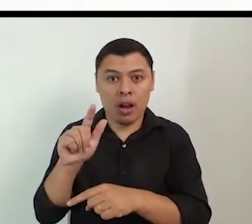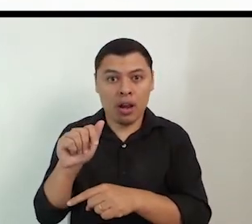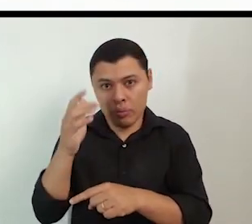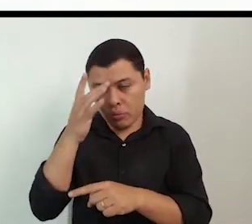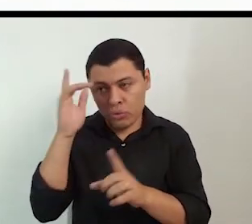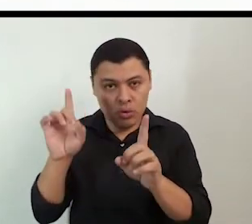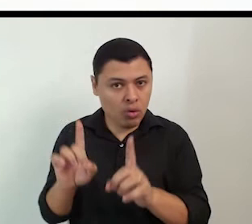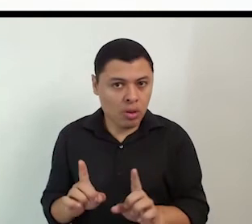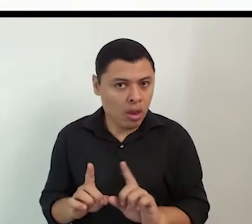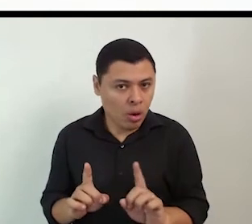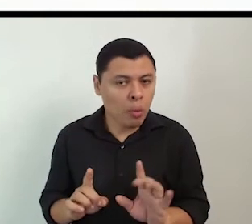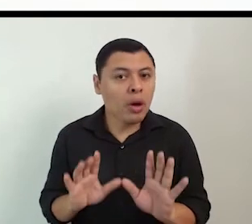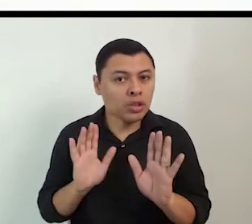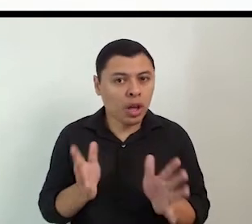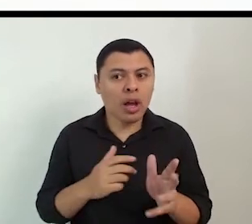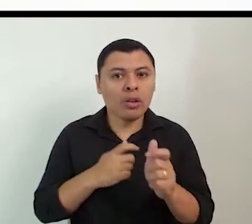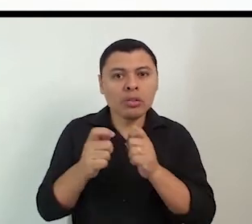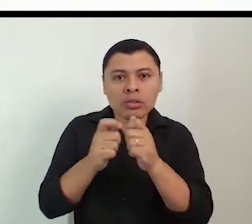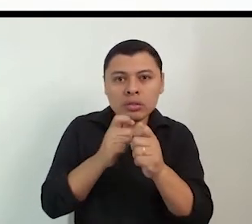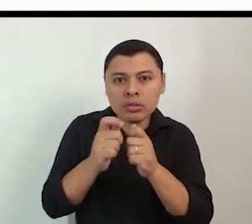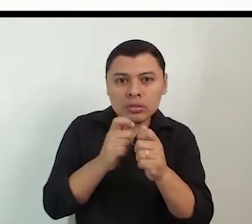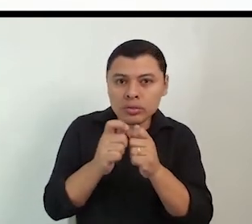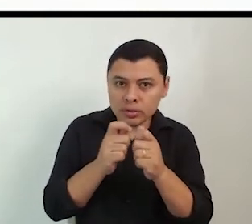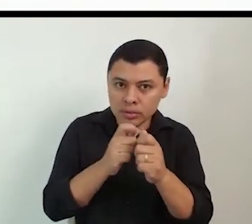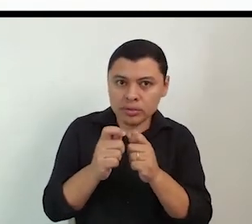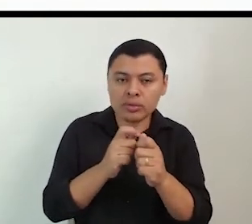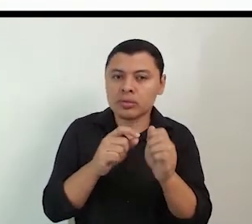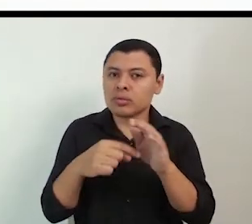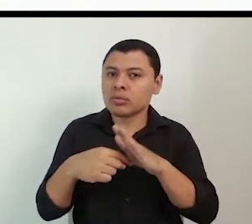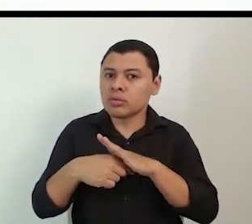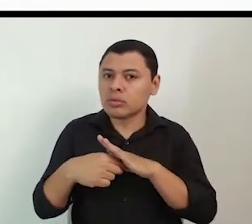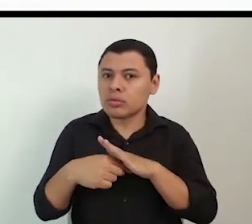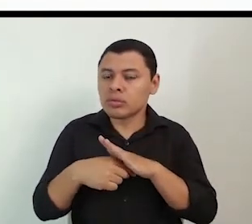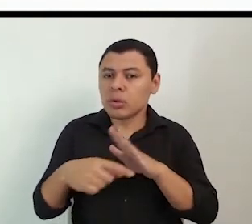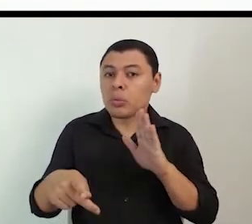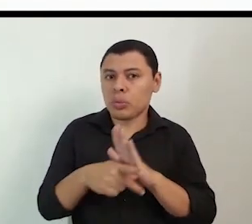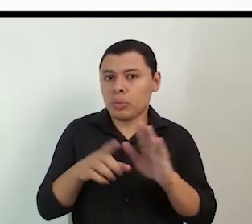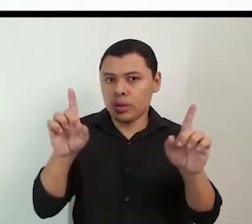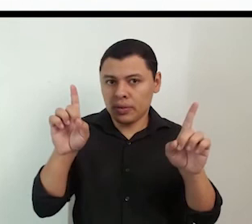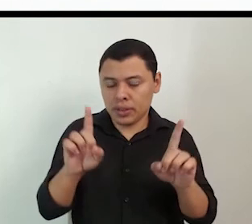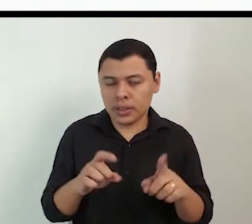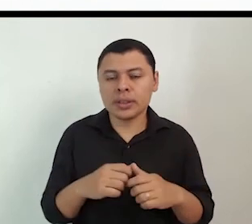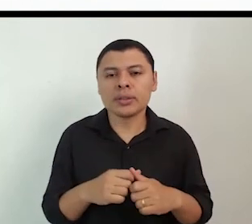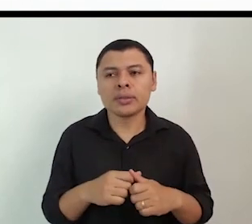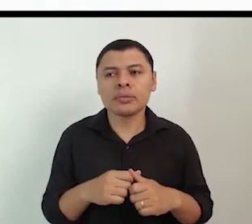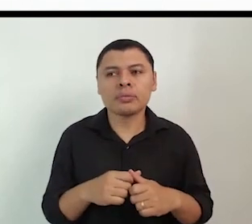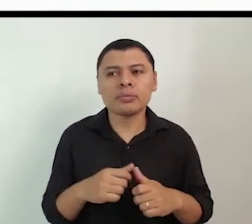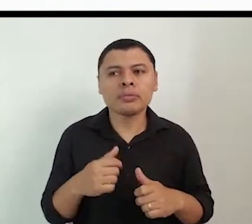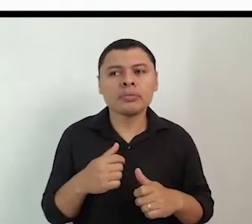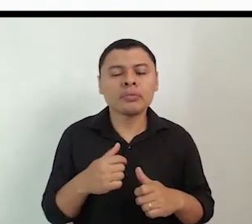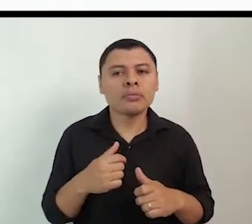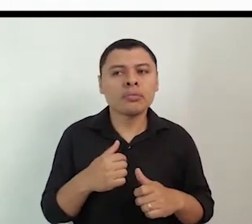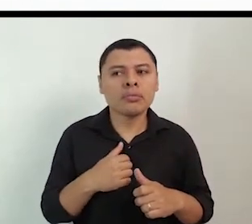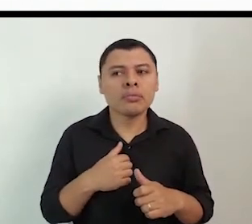mas eu já fiz processos seletivos, né? E esses processos seletivos, eles